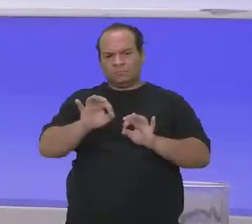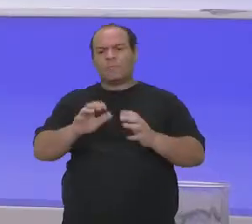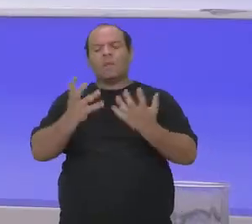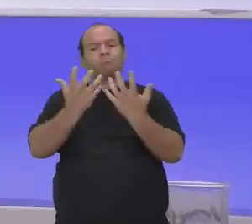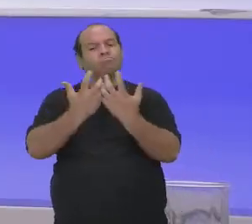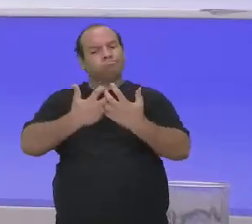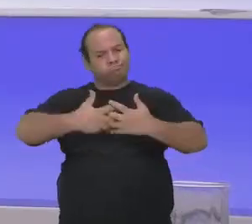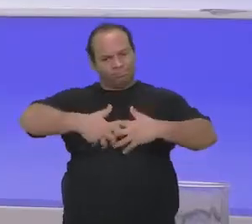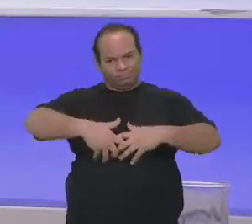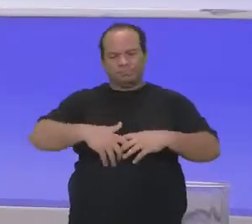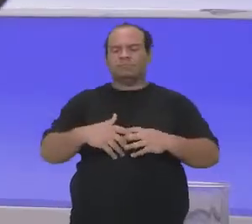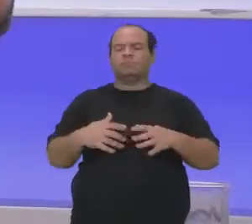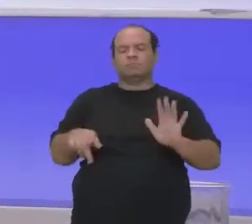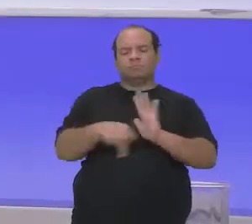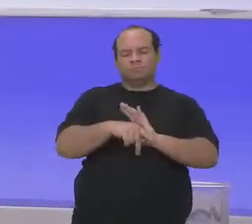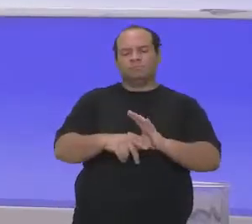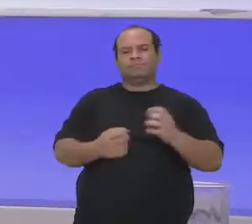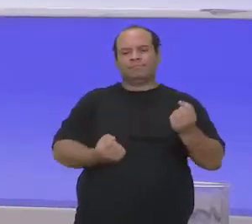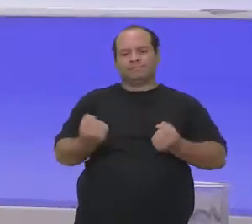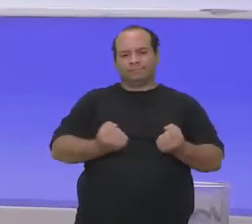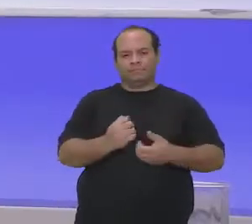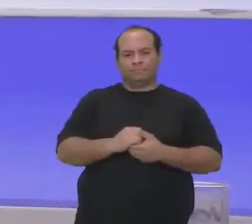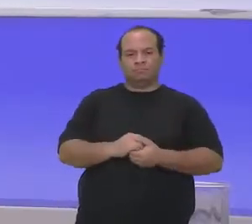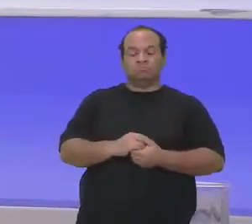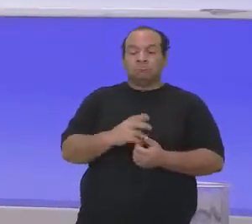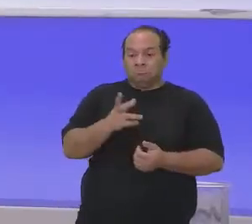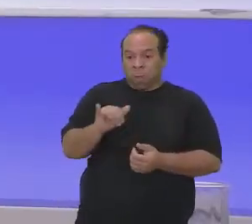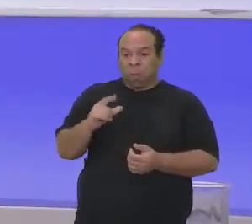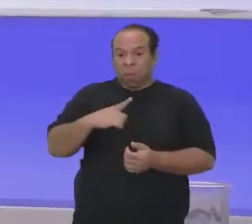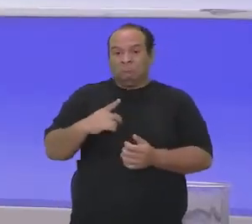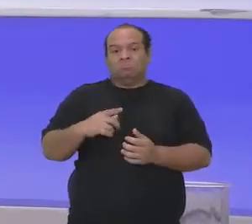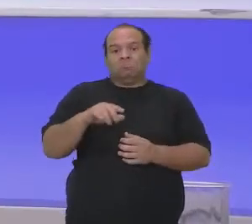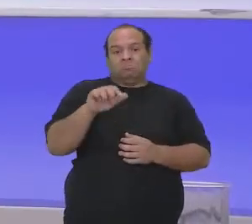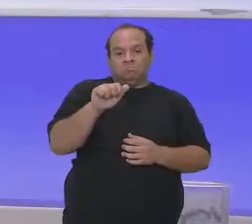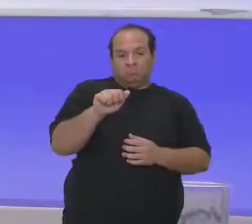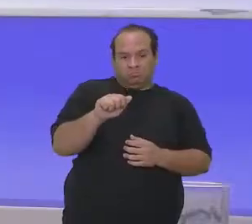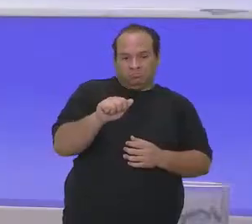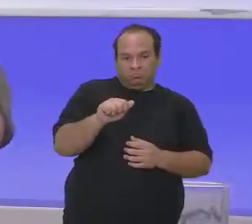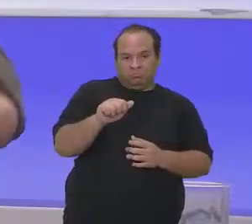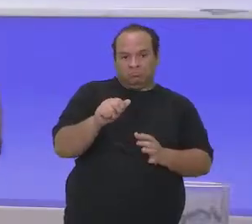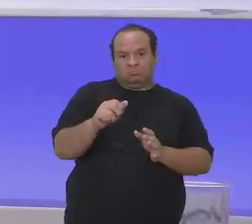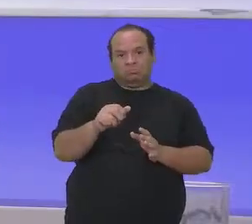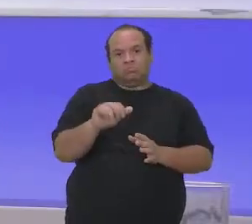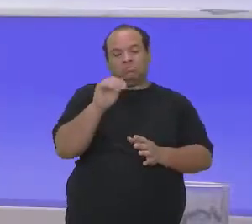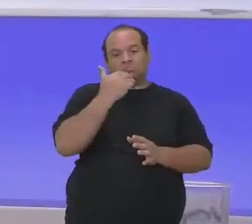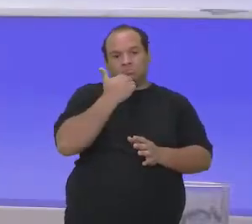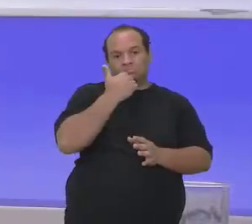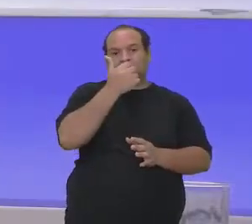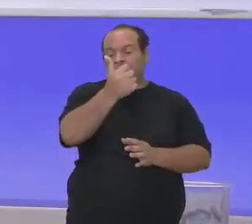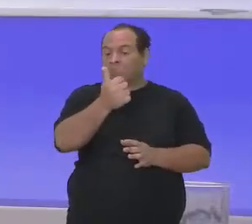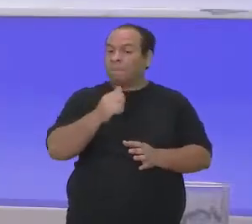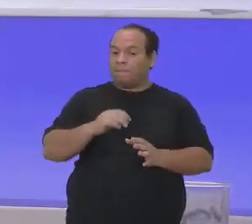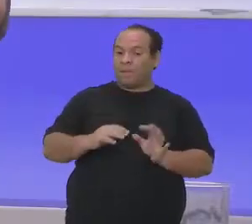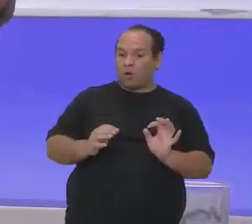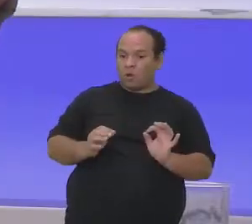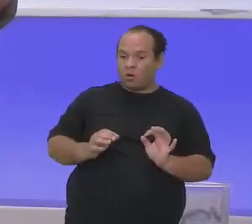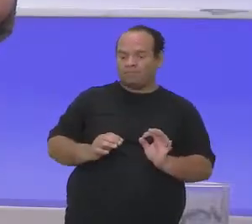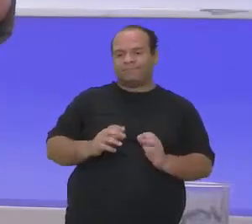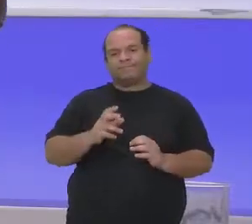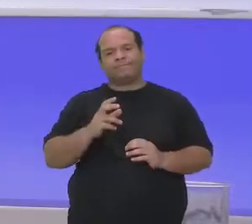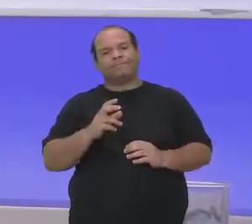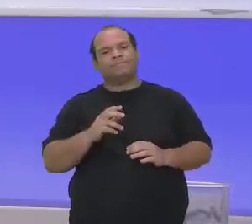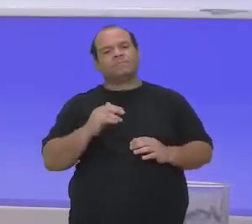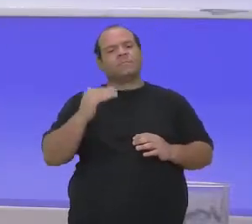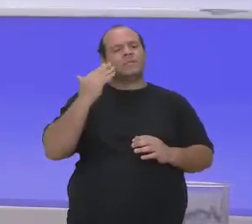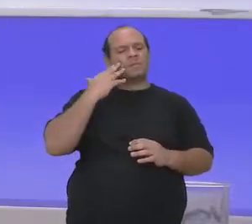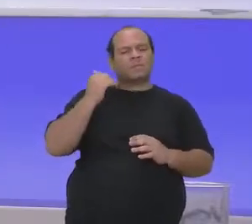mecânica, que é o movimento do carro. Então, se um carro tem uma etiqueta A, ele é um dos mais eficientes.